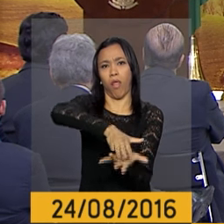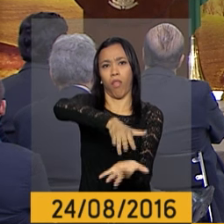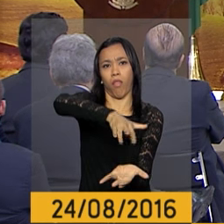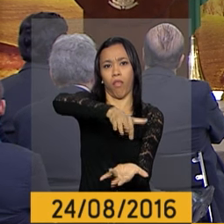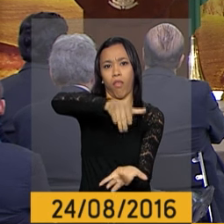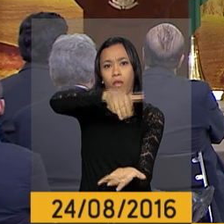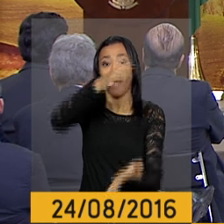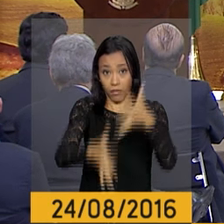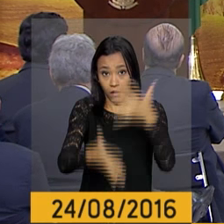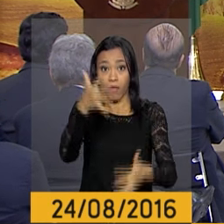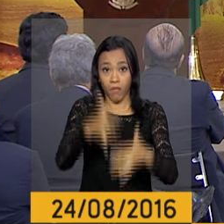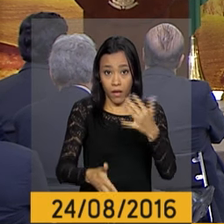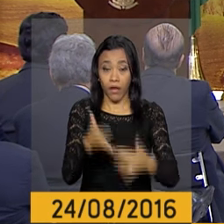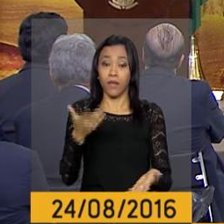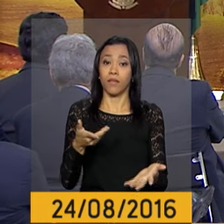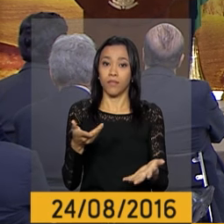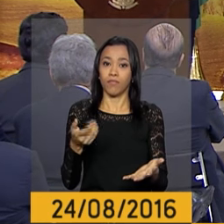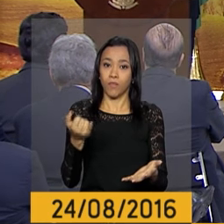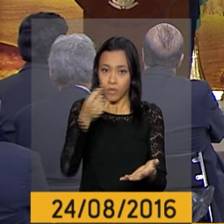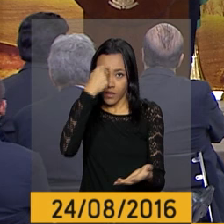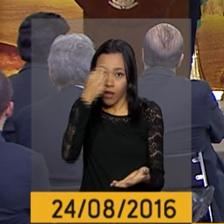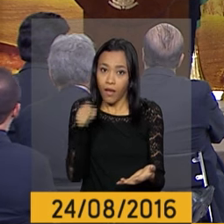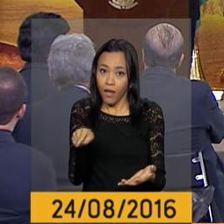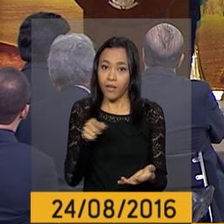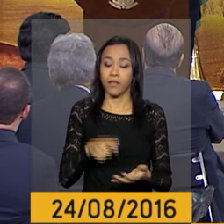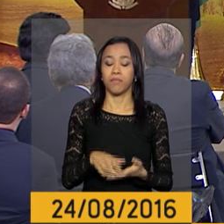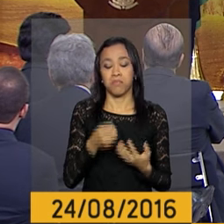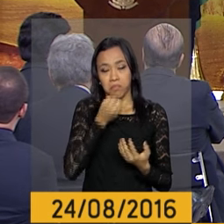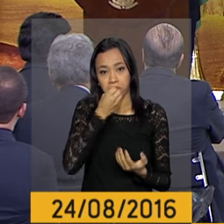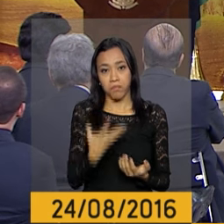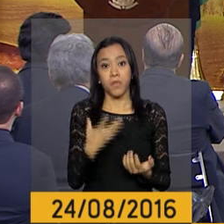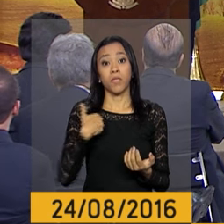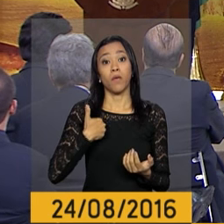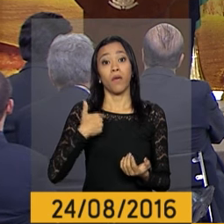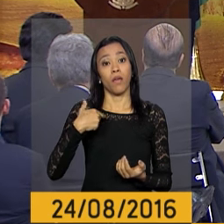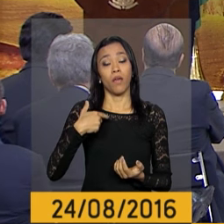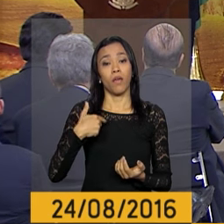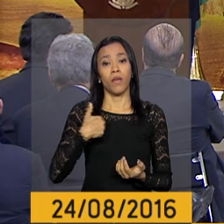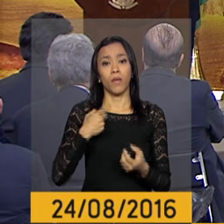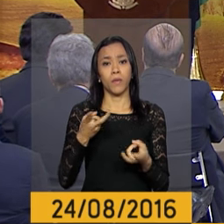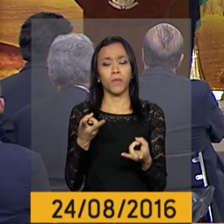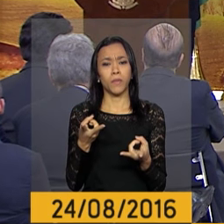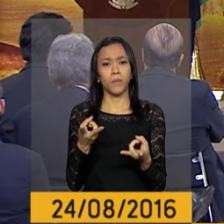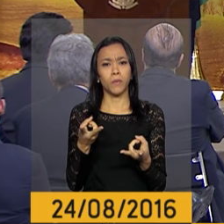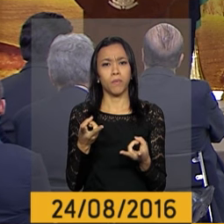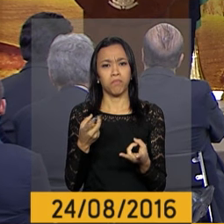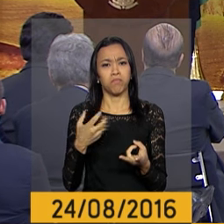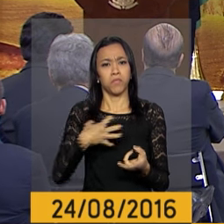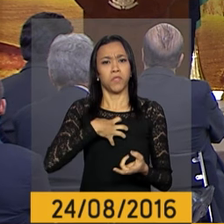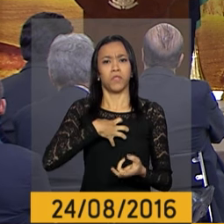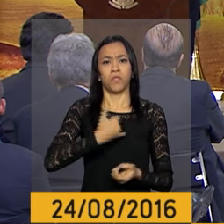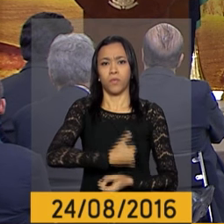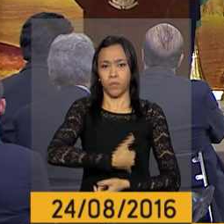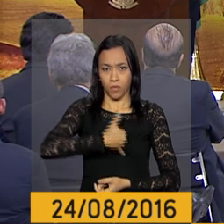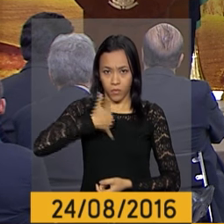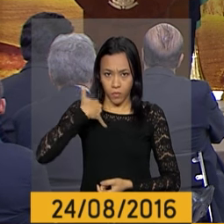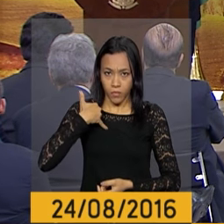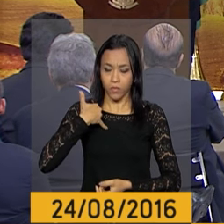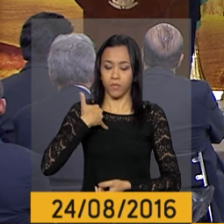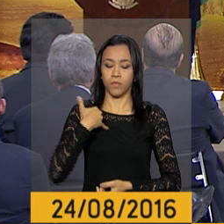governamental. Então eu tenho por isto mesmo, eh, um orgulho